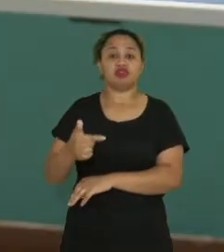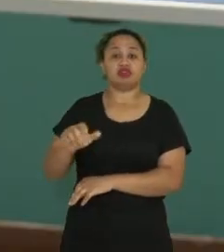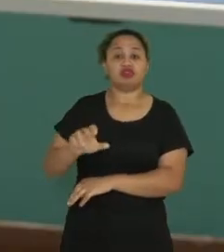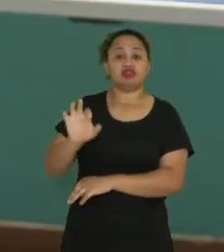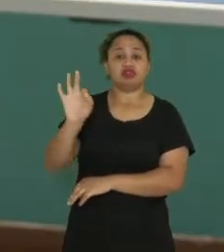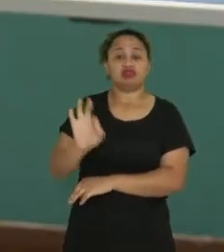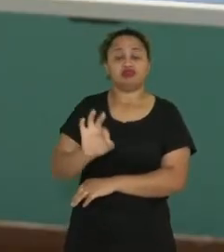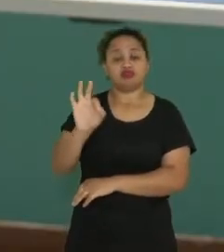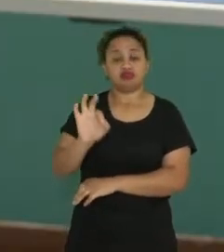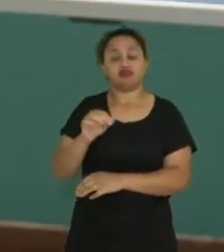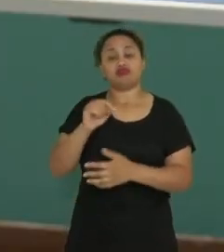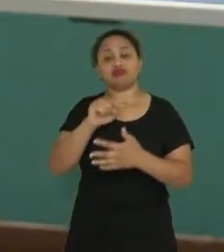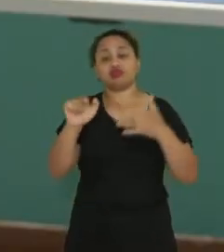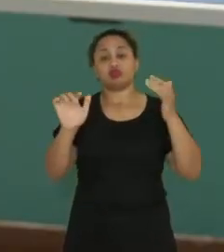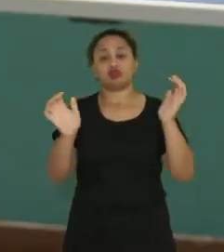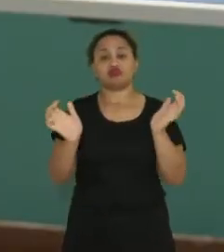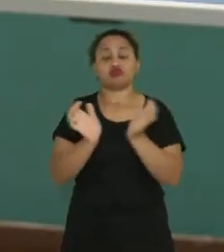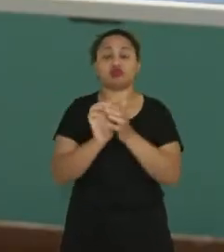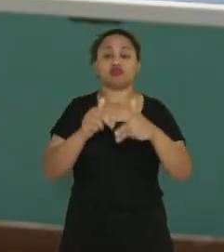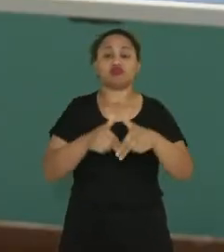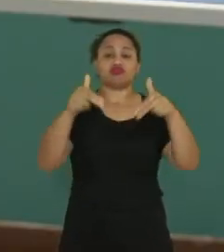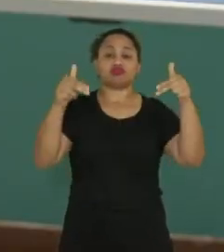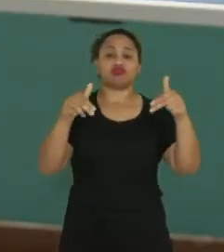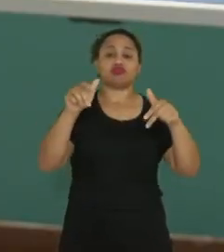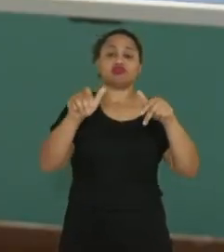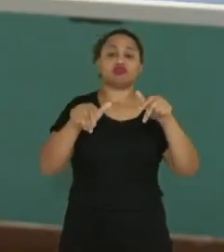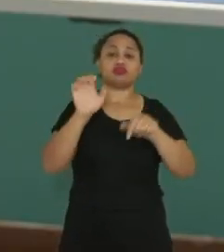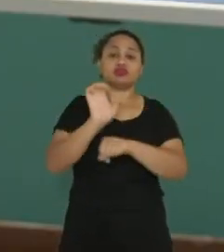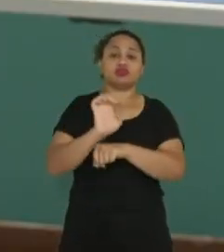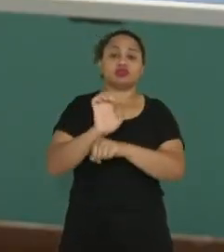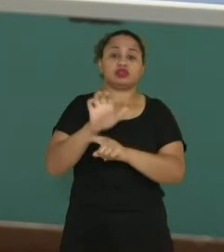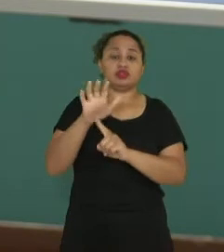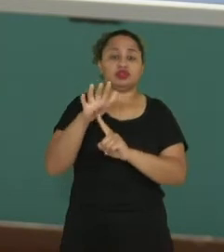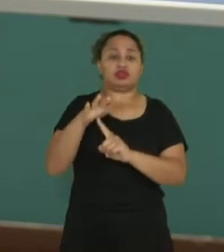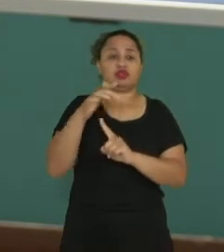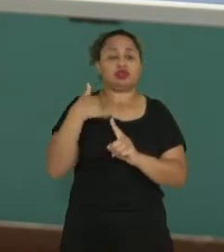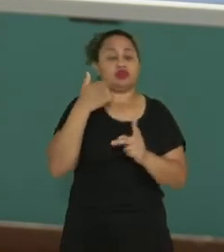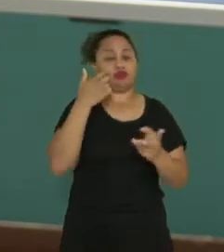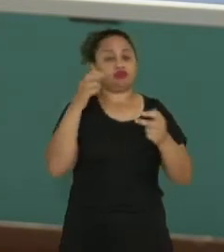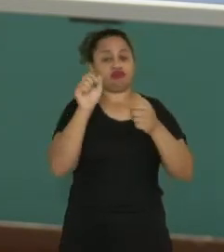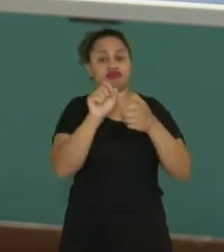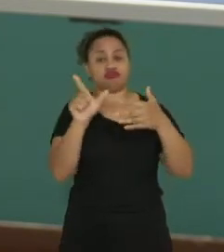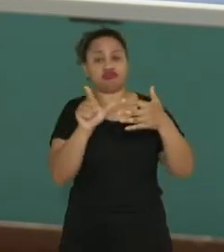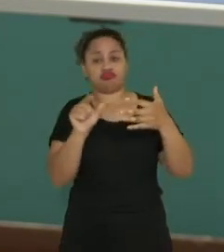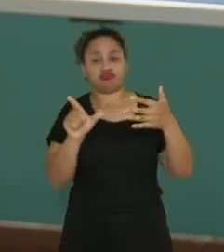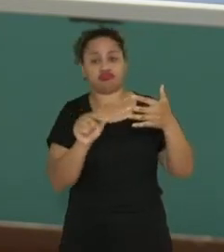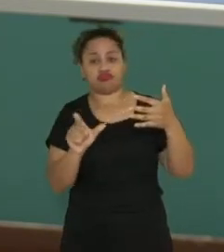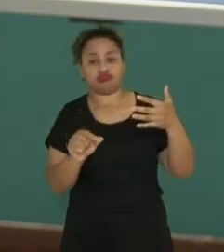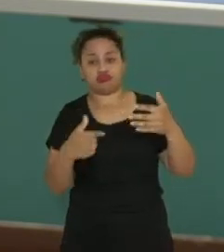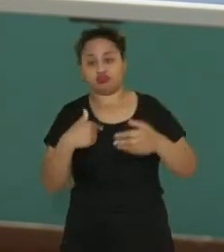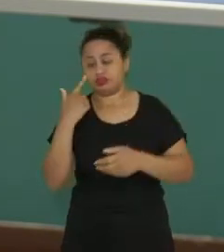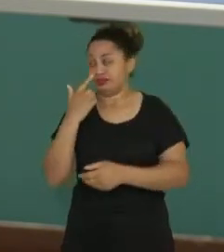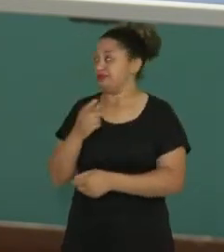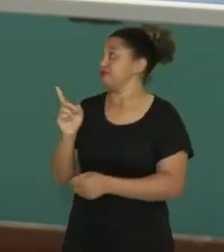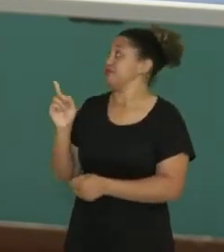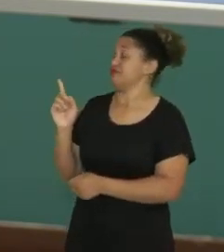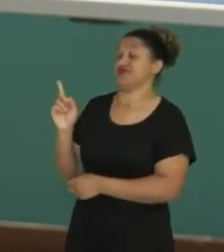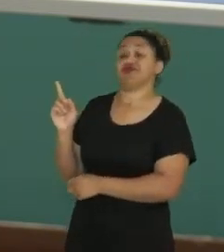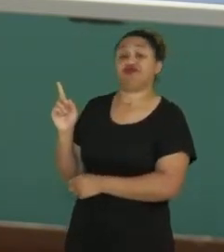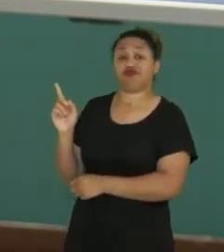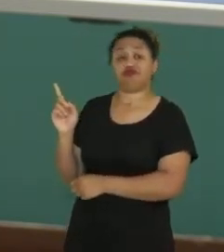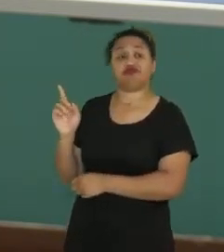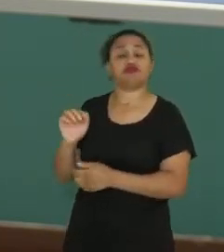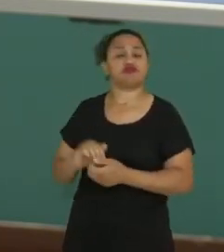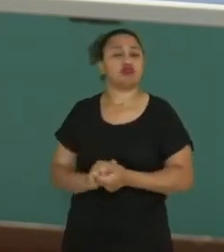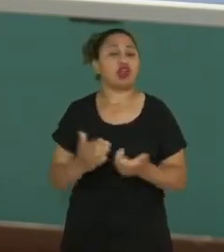0,25%, a composição étnica do estado do Paraná, segundo o Instituto Brasileiro de Geografia e Estatística.